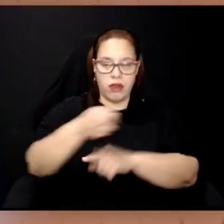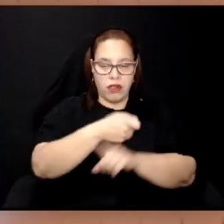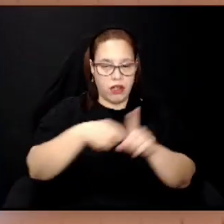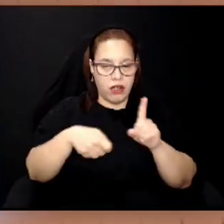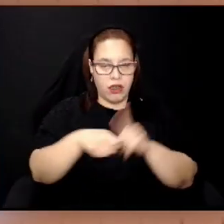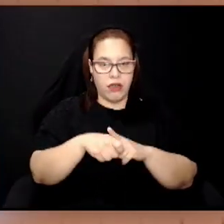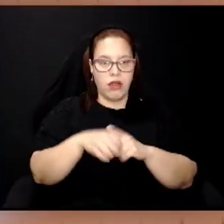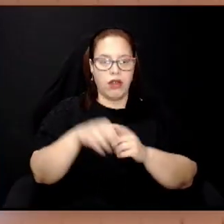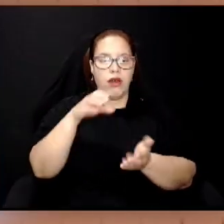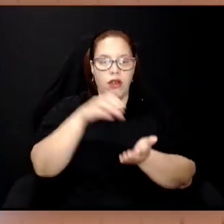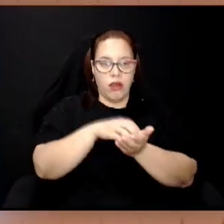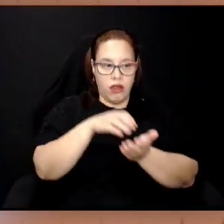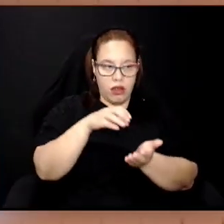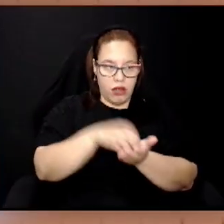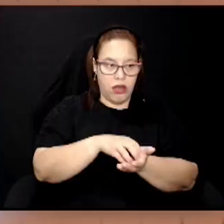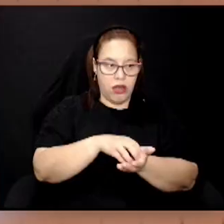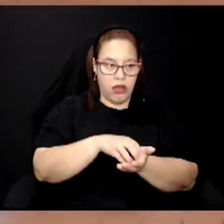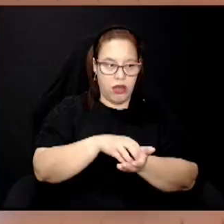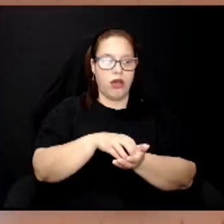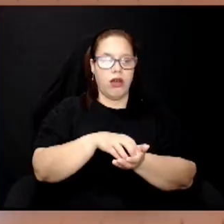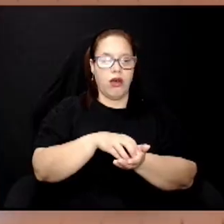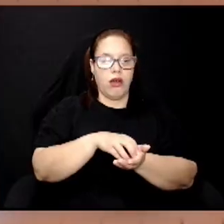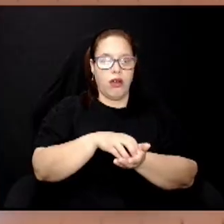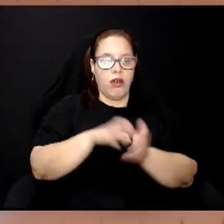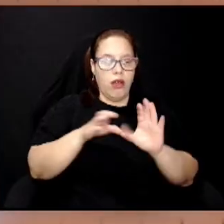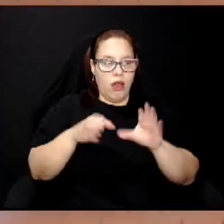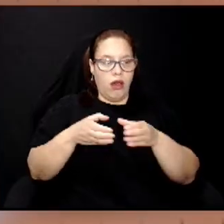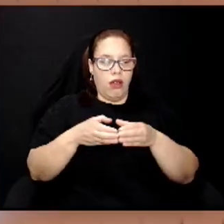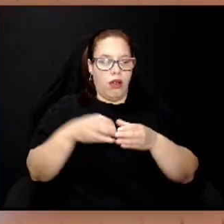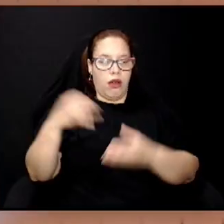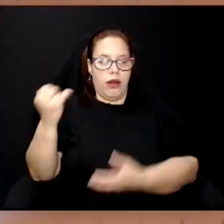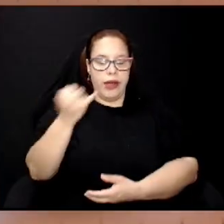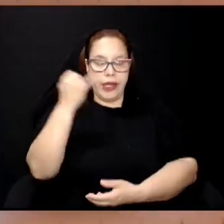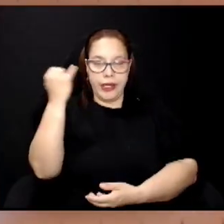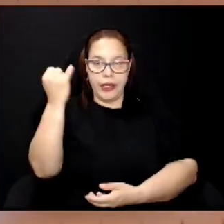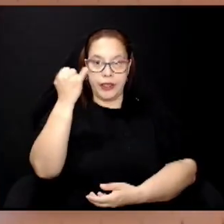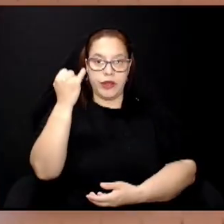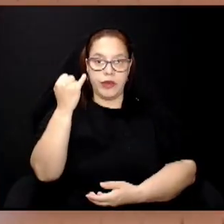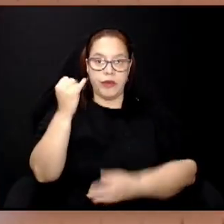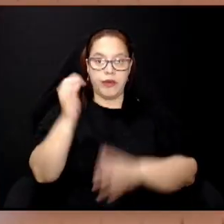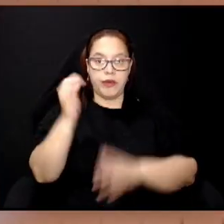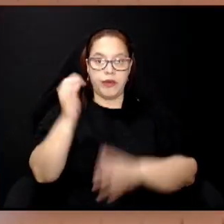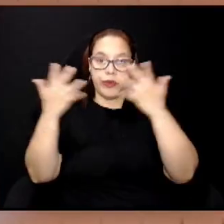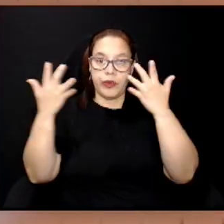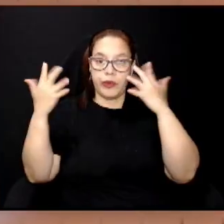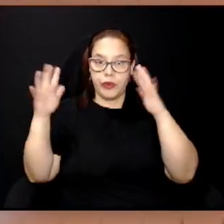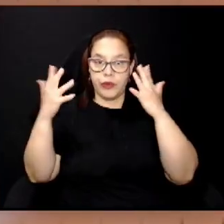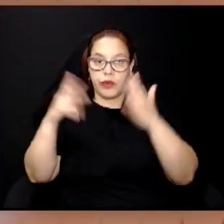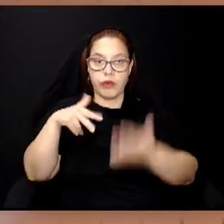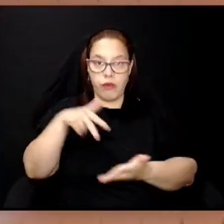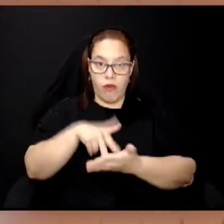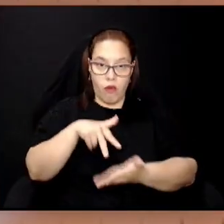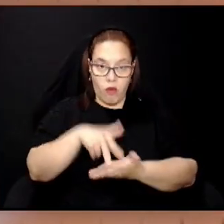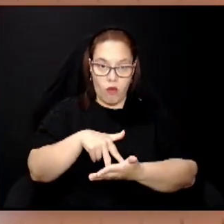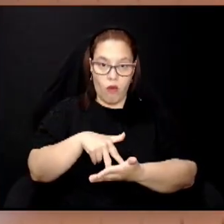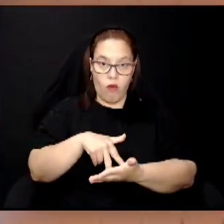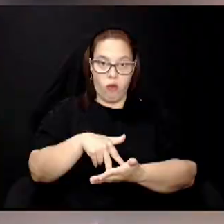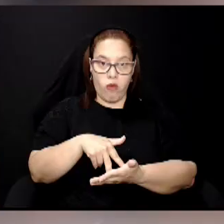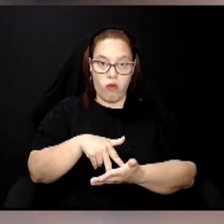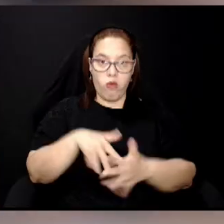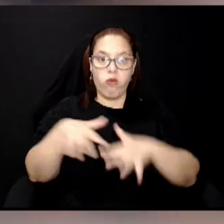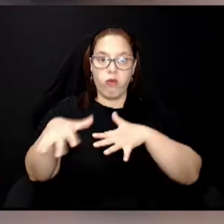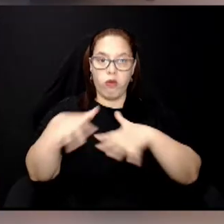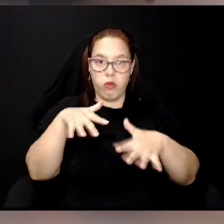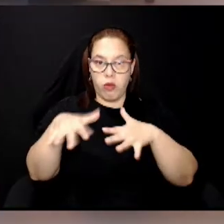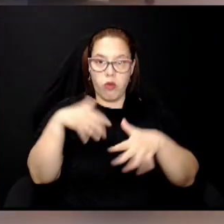centro dessa comissão é muito importante. Então, parabenizar todo mundo que está se dispondo a fazer esse movimento, que é muito